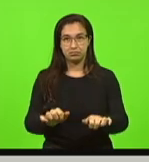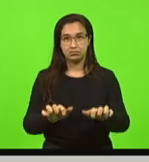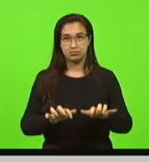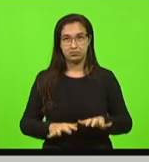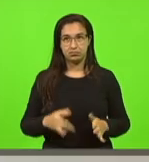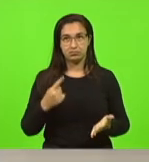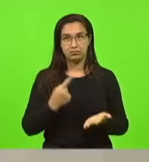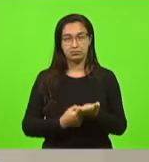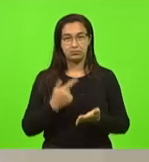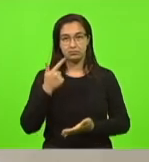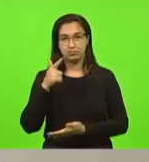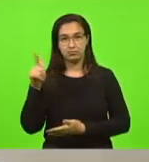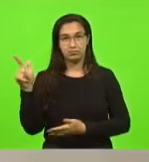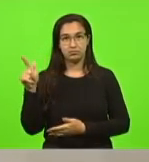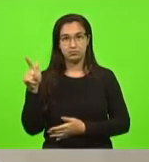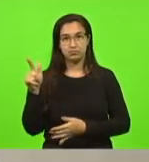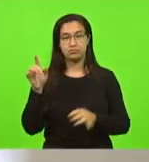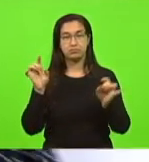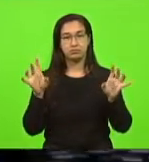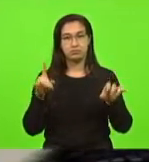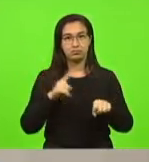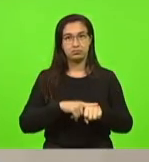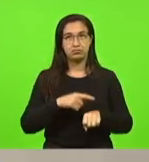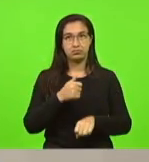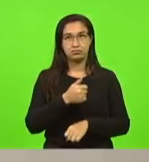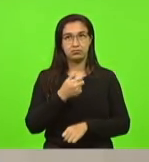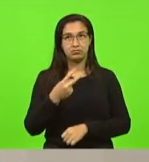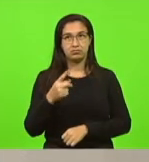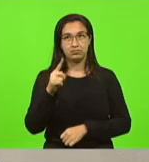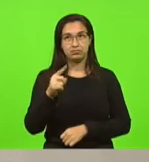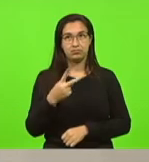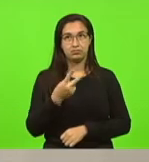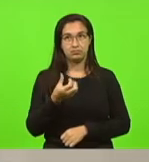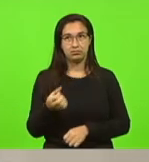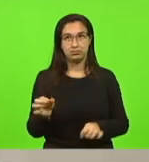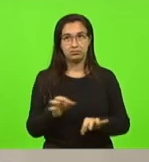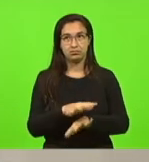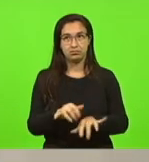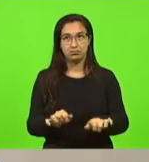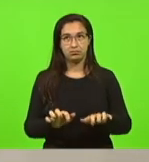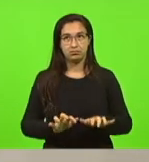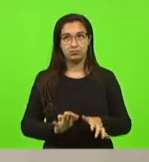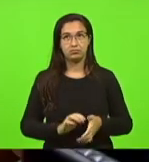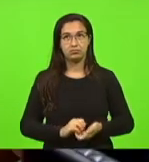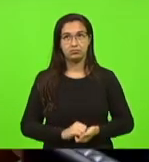convoca outra sessão extraordinária para as 12 horas e 26 minutos. Está encerrada a presente sessão.